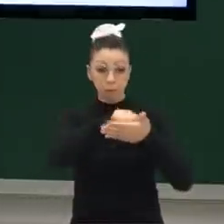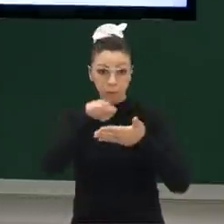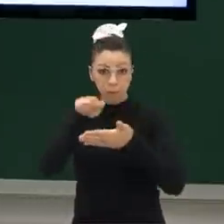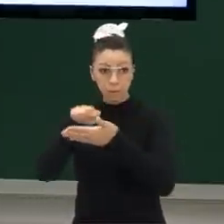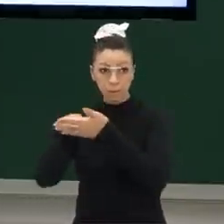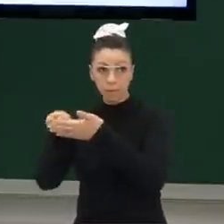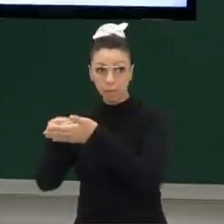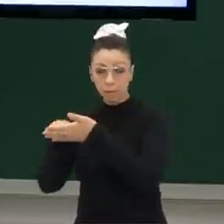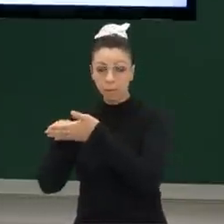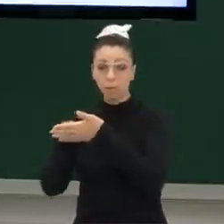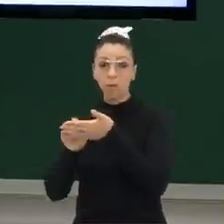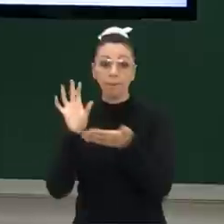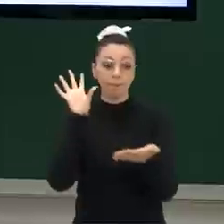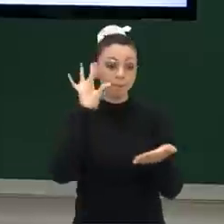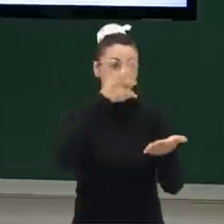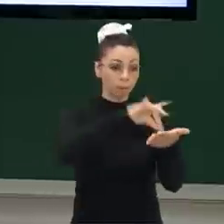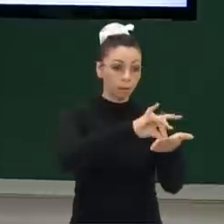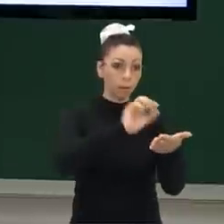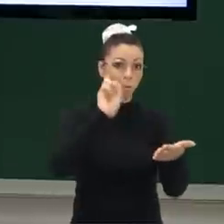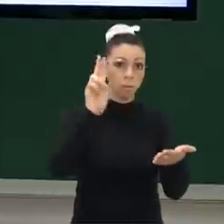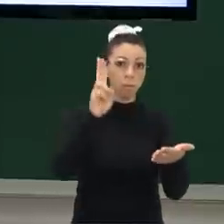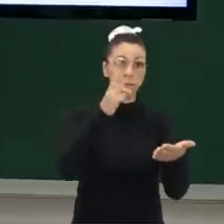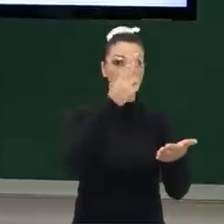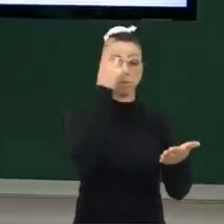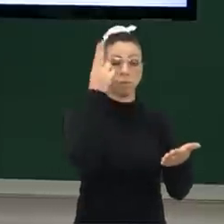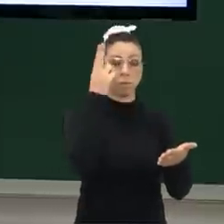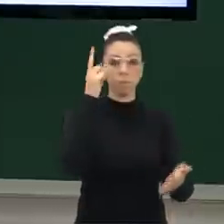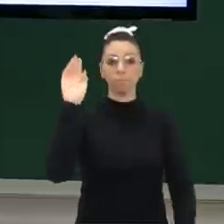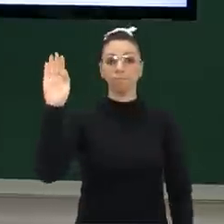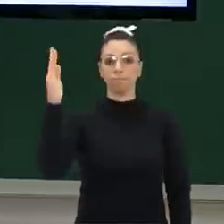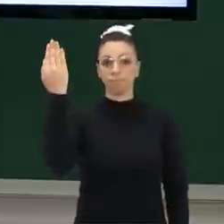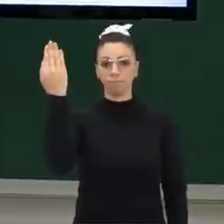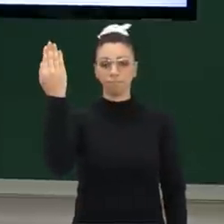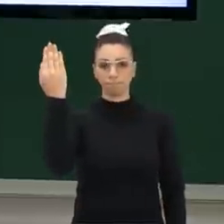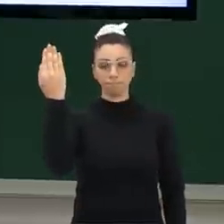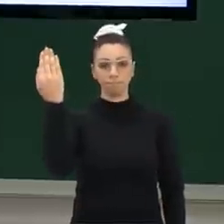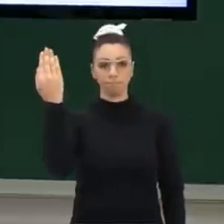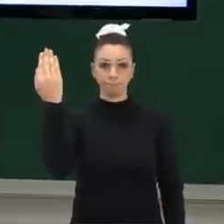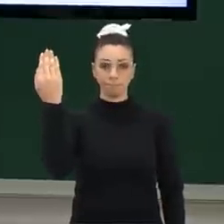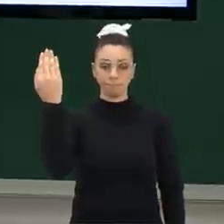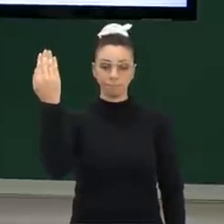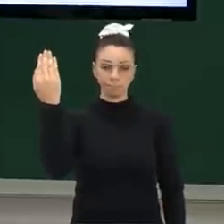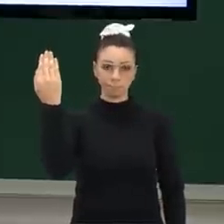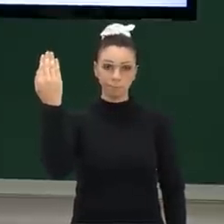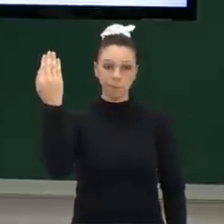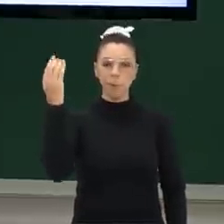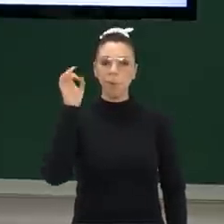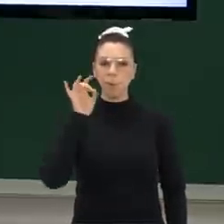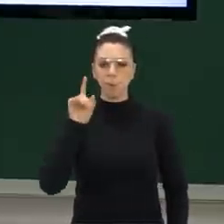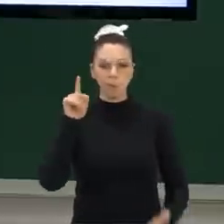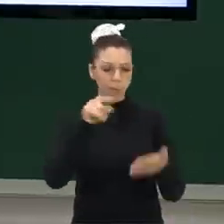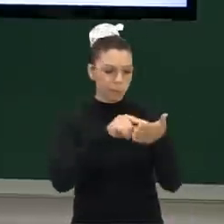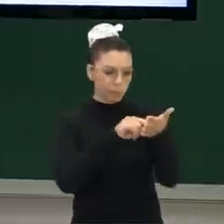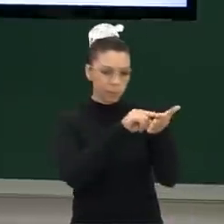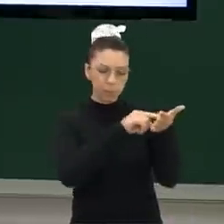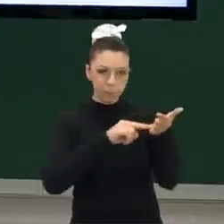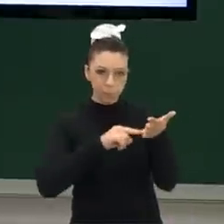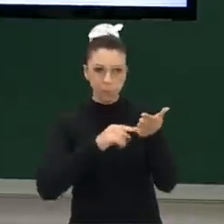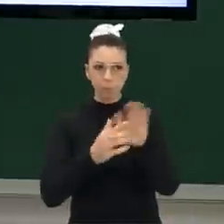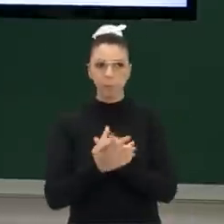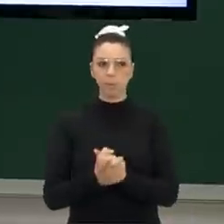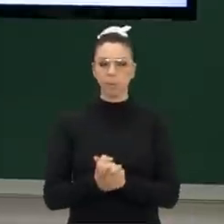true, verdadeiro, ou se é false, falso. Você só vai marcar o xizinho.